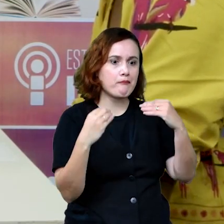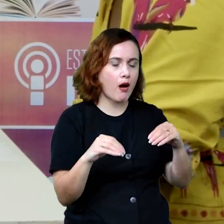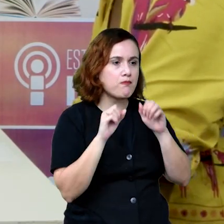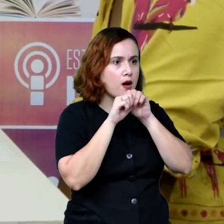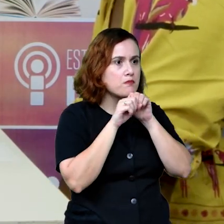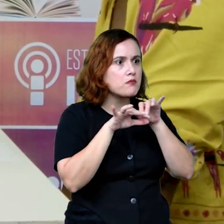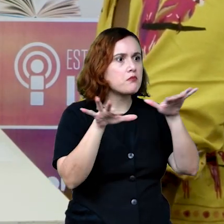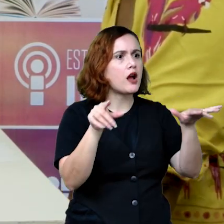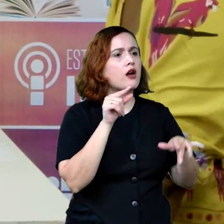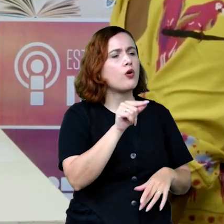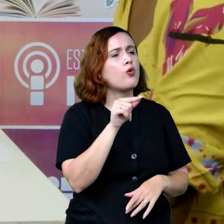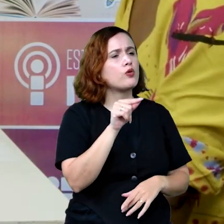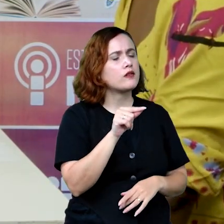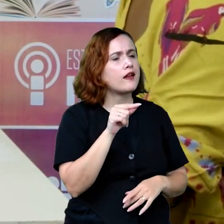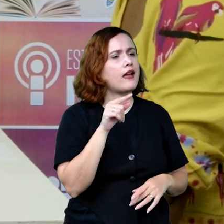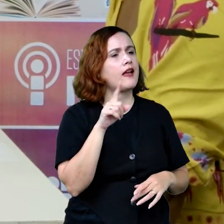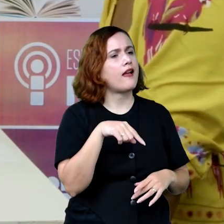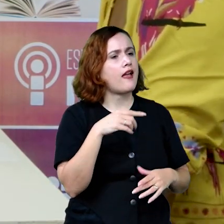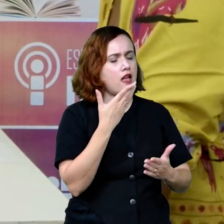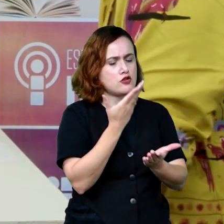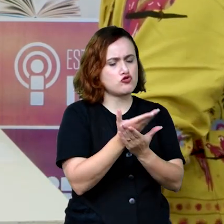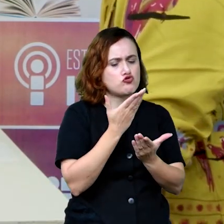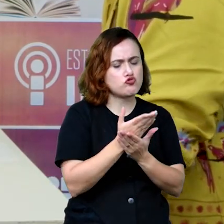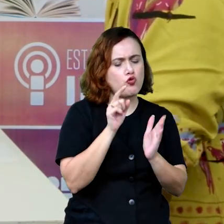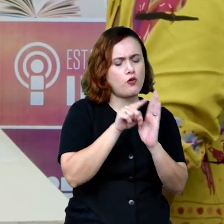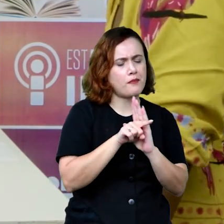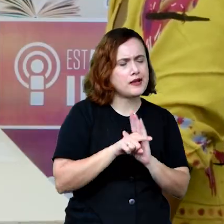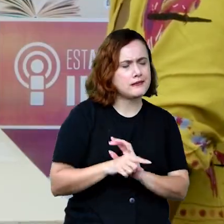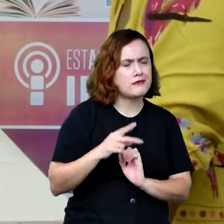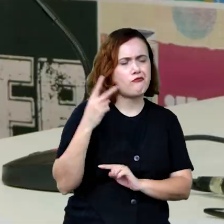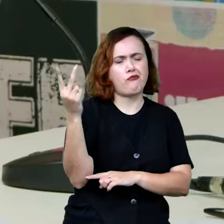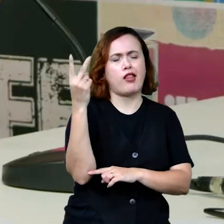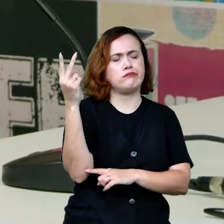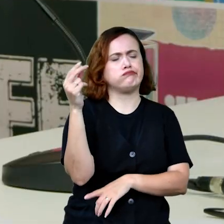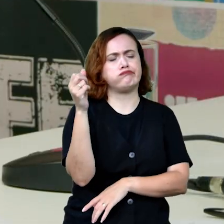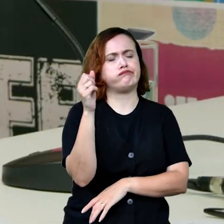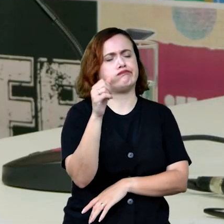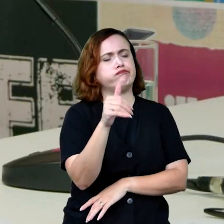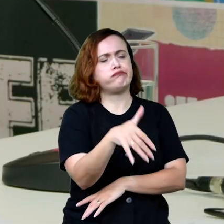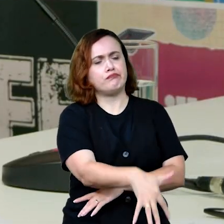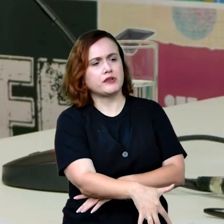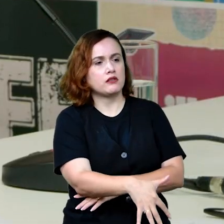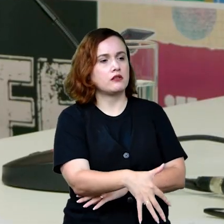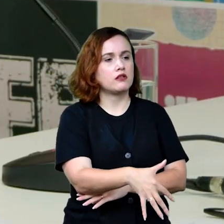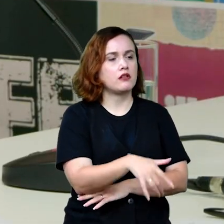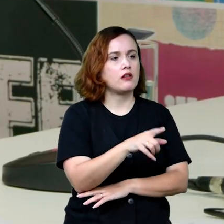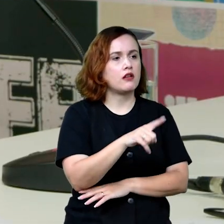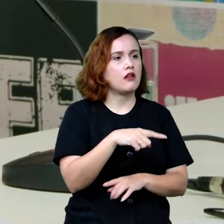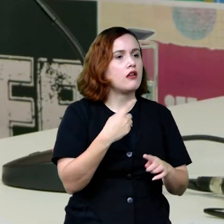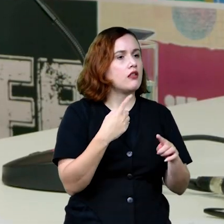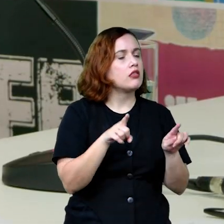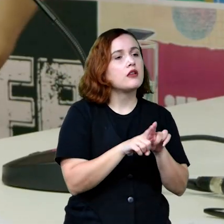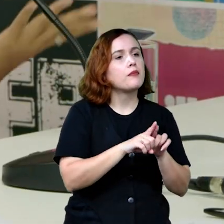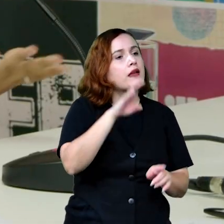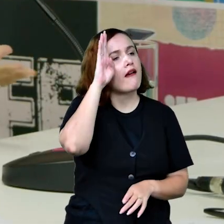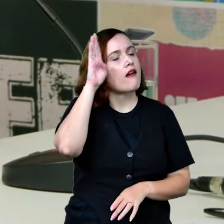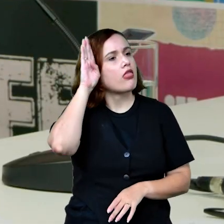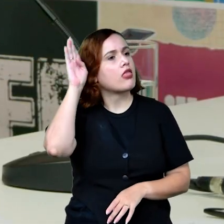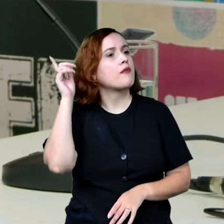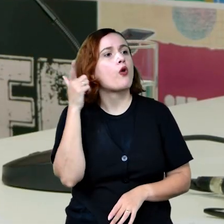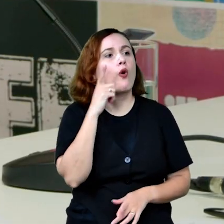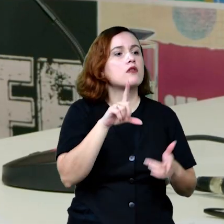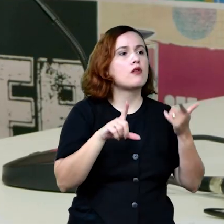que desvaloriza os estudos, desvaloriza um pouco o esforço, né? O alcance de